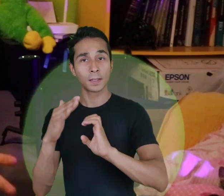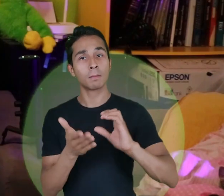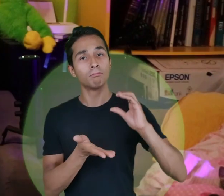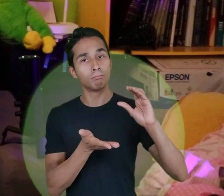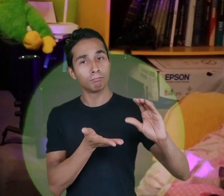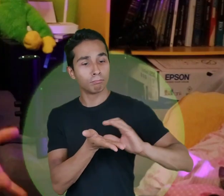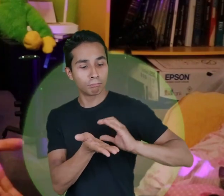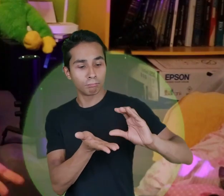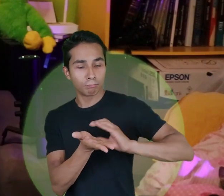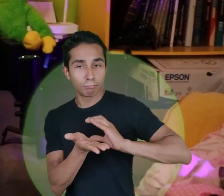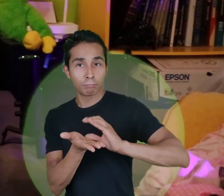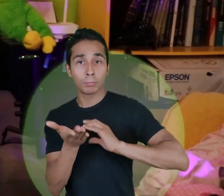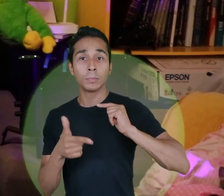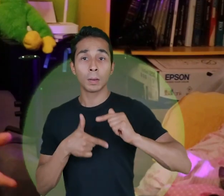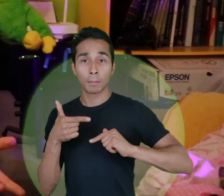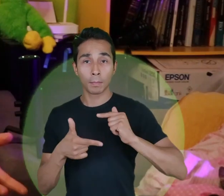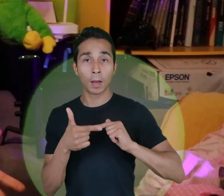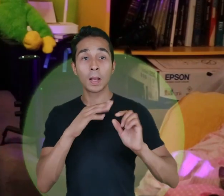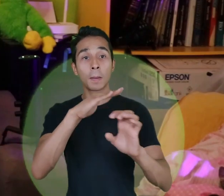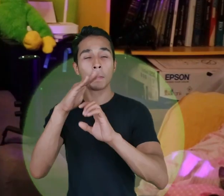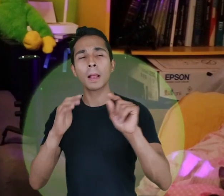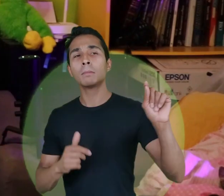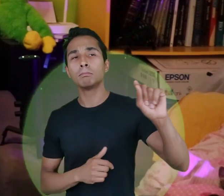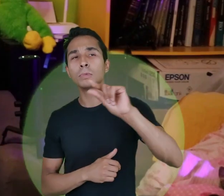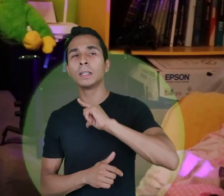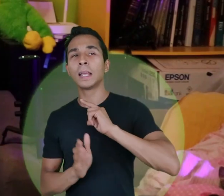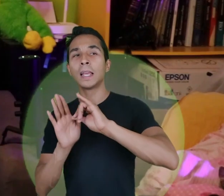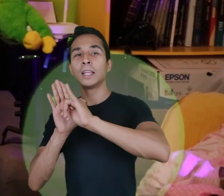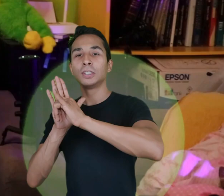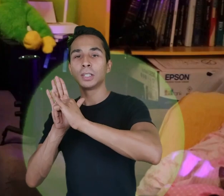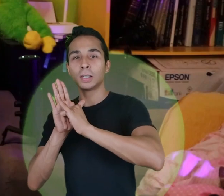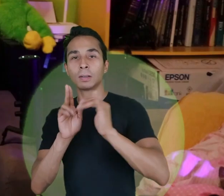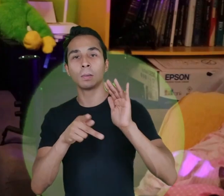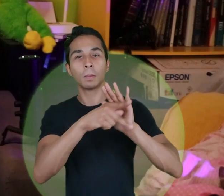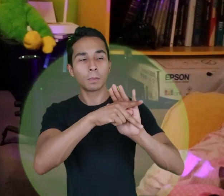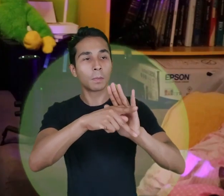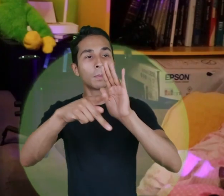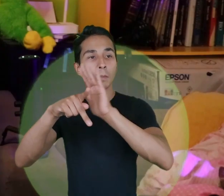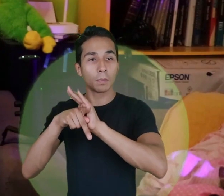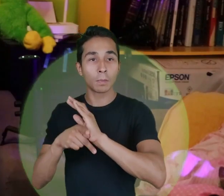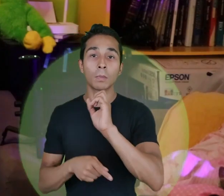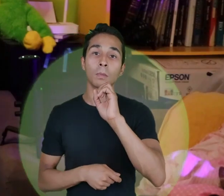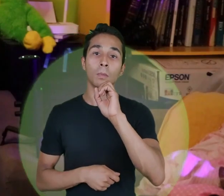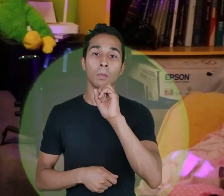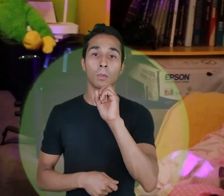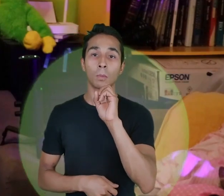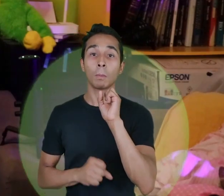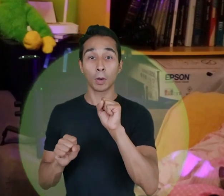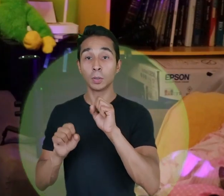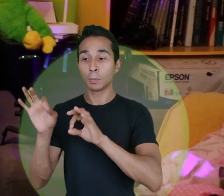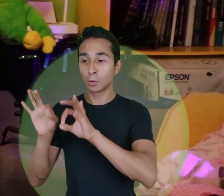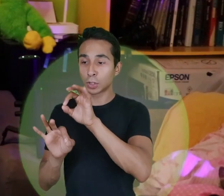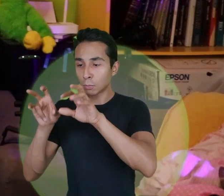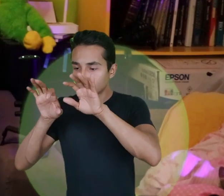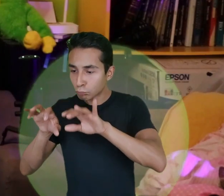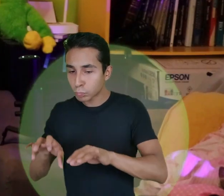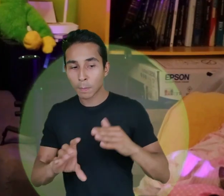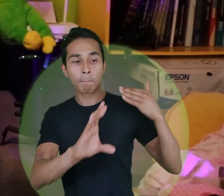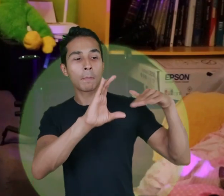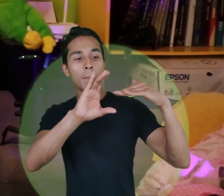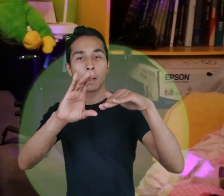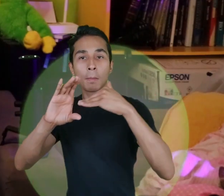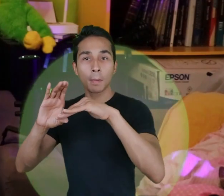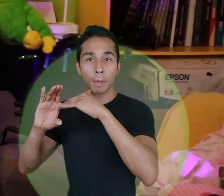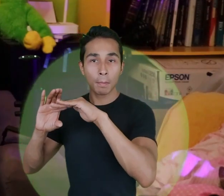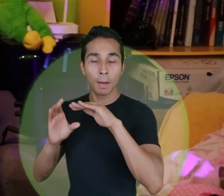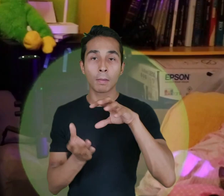Tem empresas próprias que têm os seus próprios editais, ou você pode estar buscando ali através de ofícios ou de projetos direcionados para as